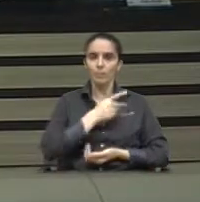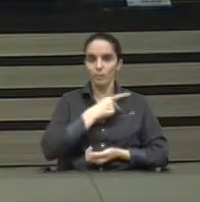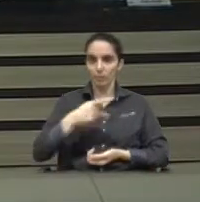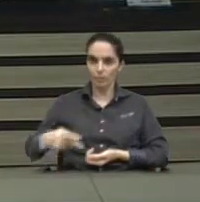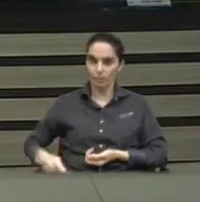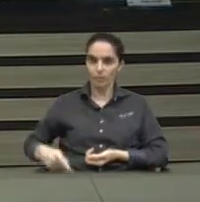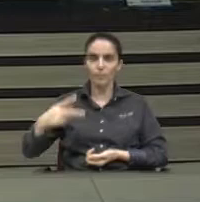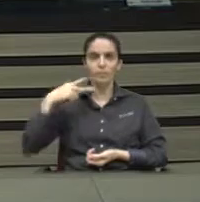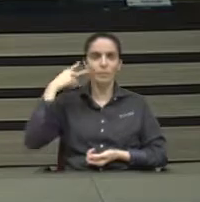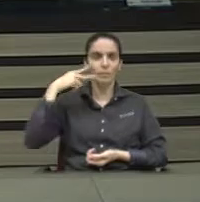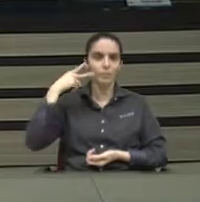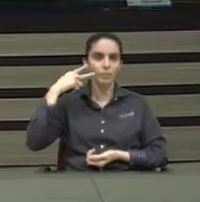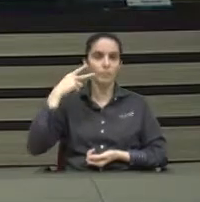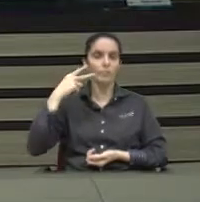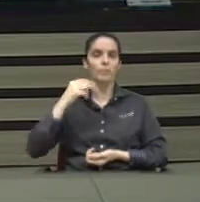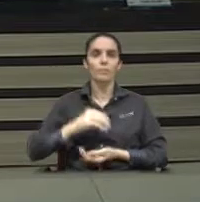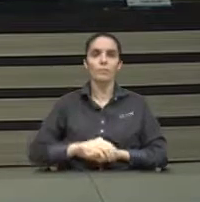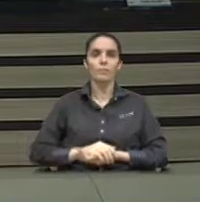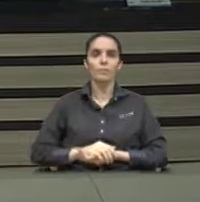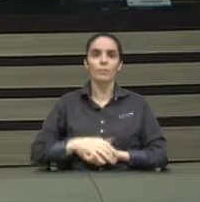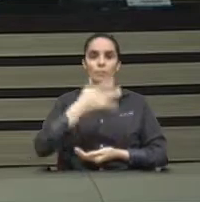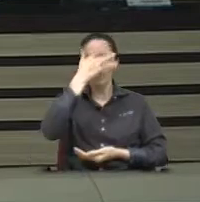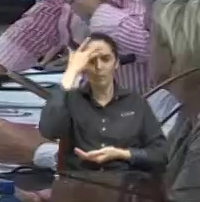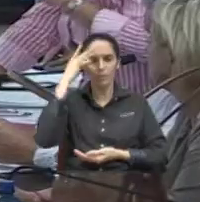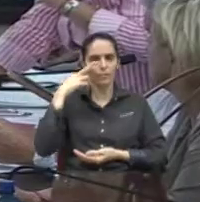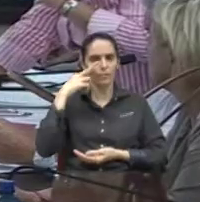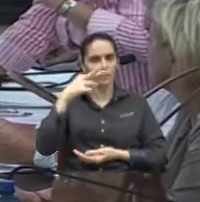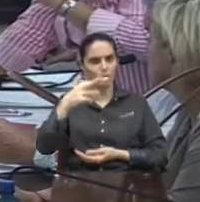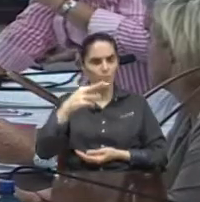presidente, nobres colegas, aqueles que ainda nos assistem, nos